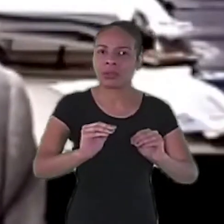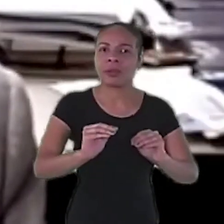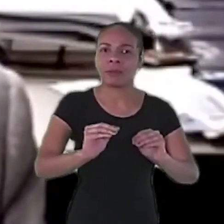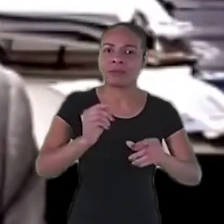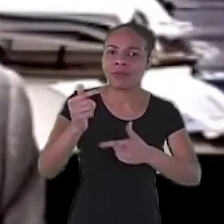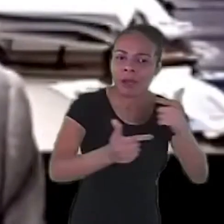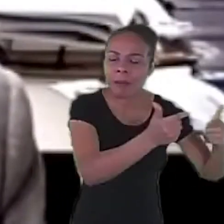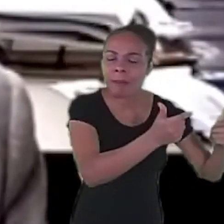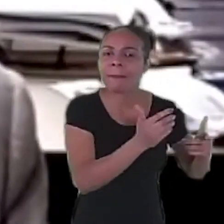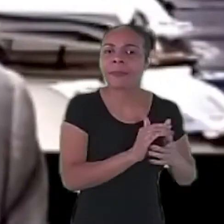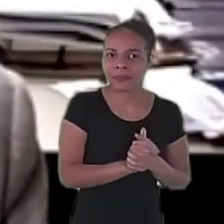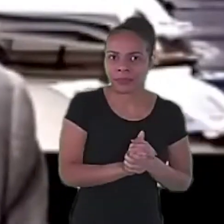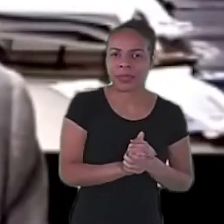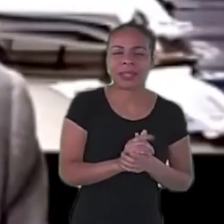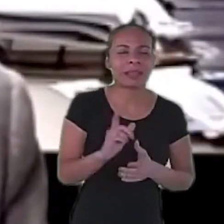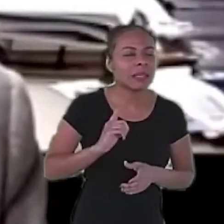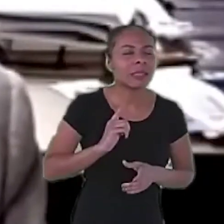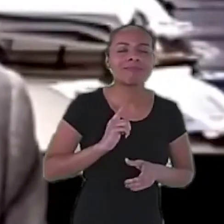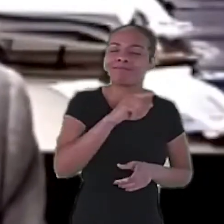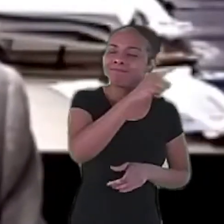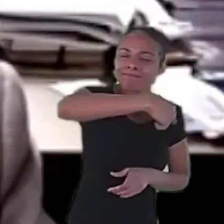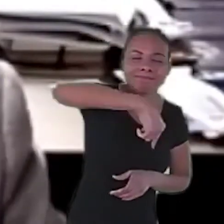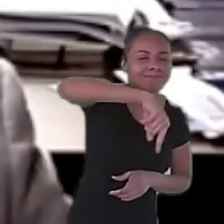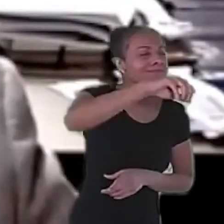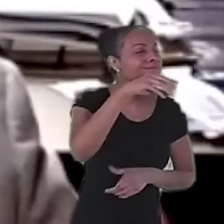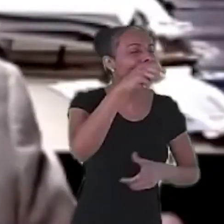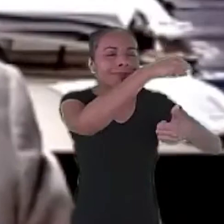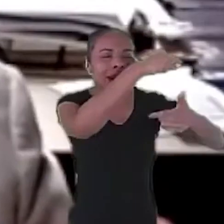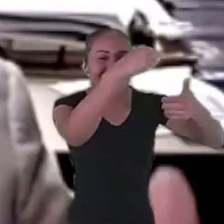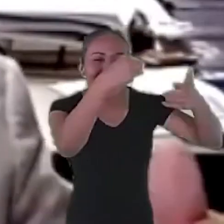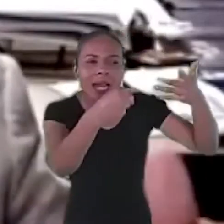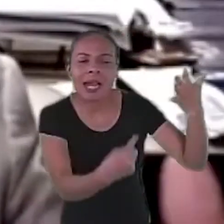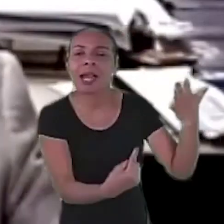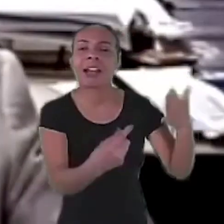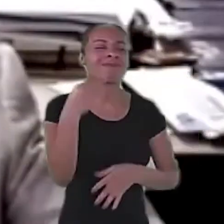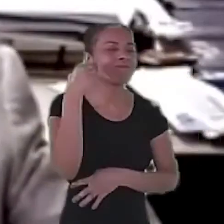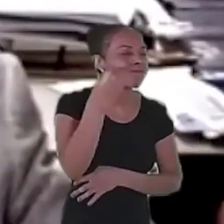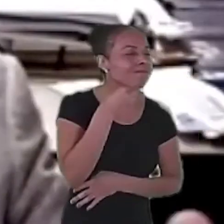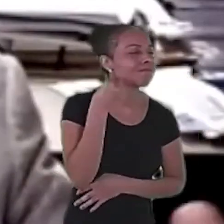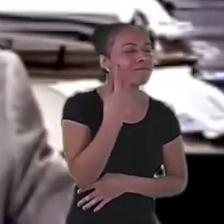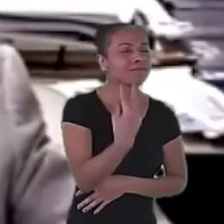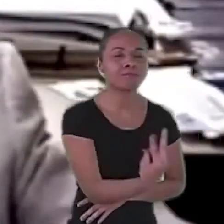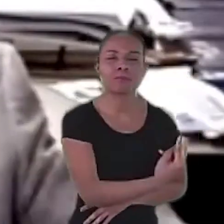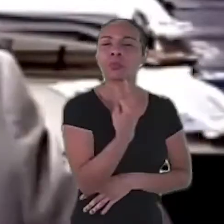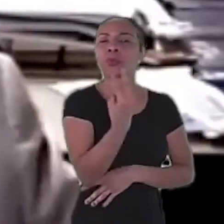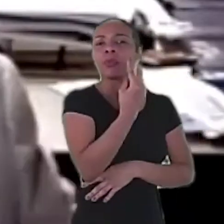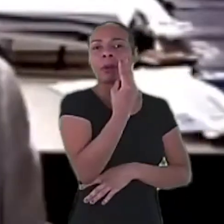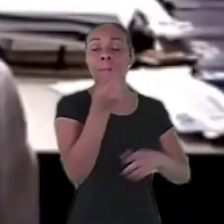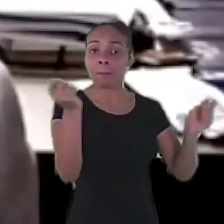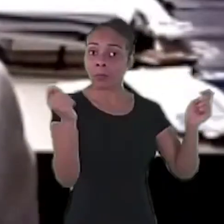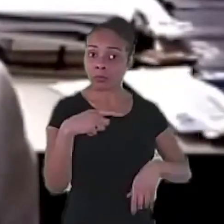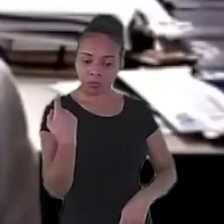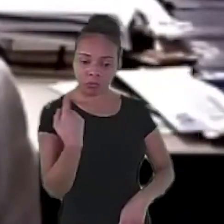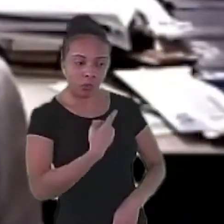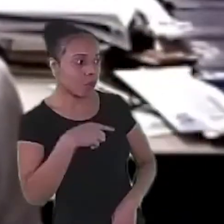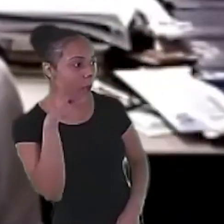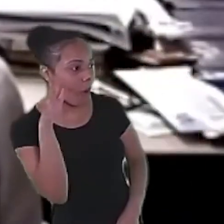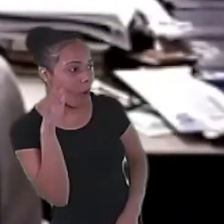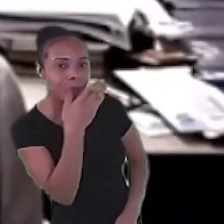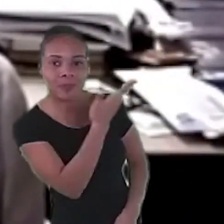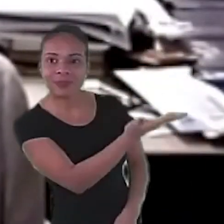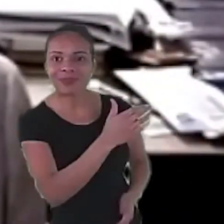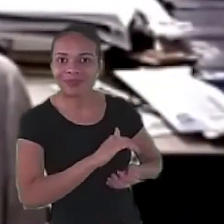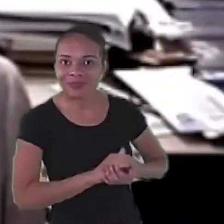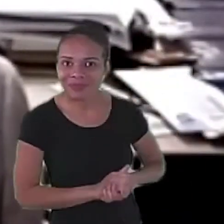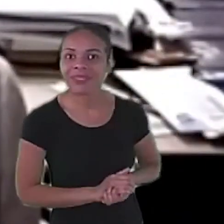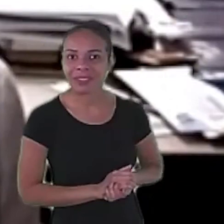todas experiências muito ricas que nós podemos observar, inclusive dado um país com a dimensão territorial do Brasil,